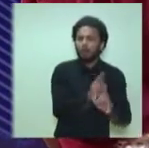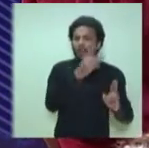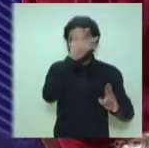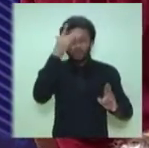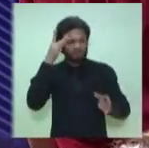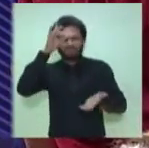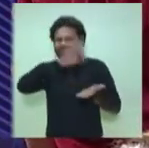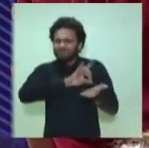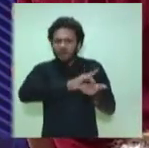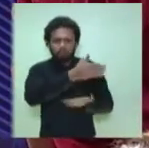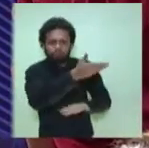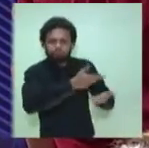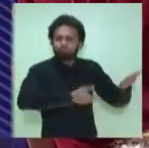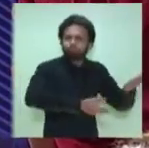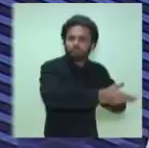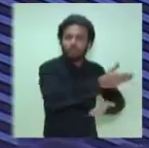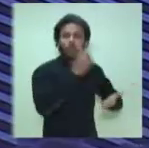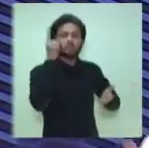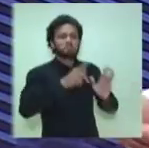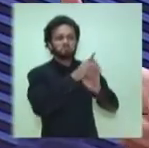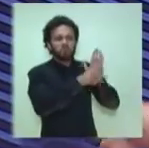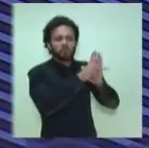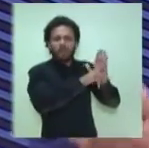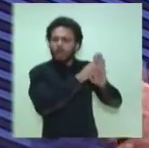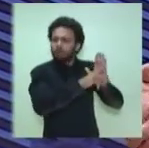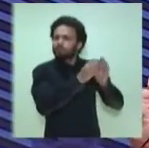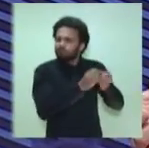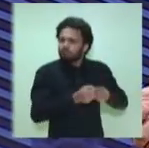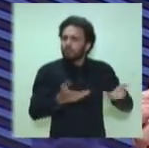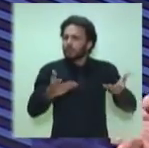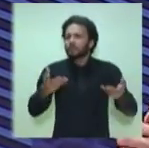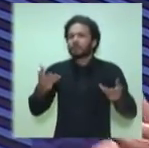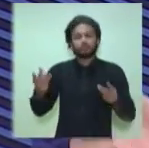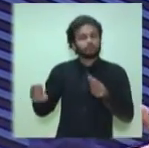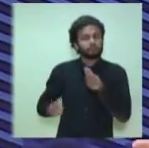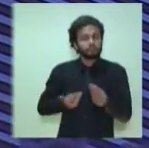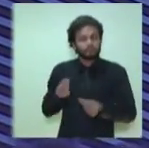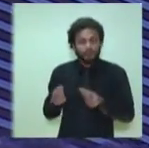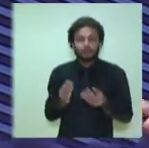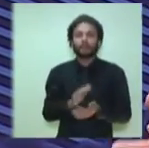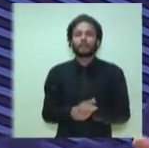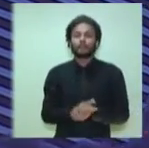de fato, levar projetos ousados a cabo e,